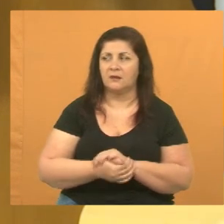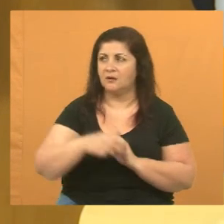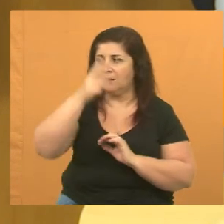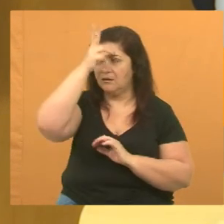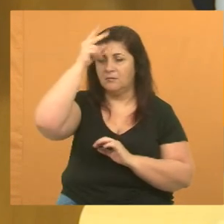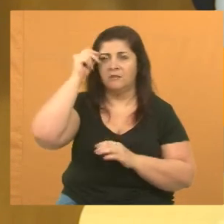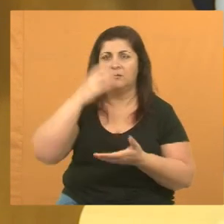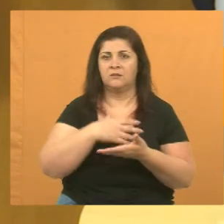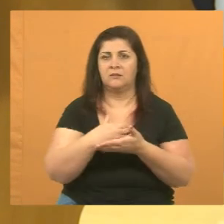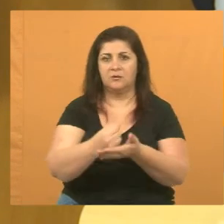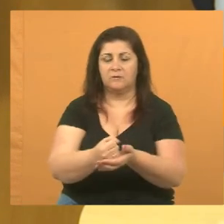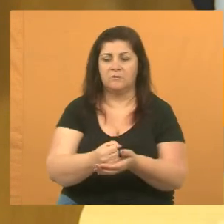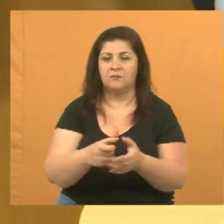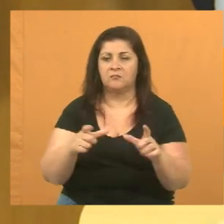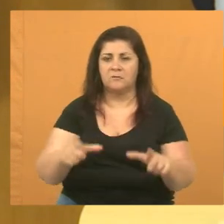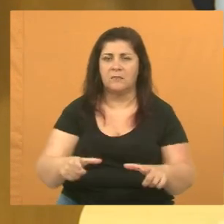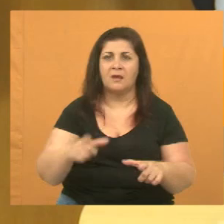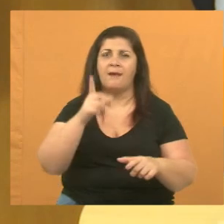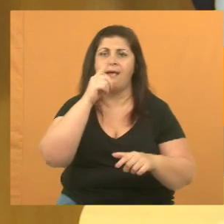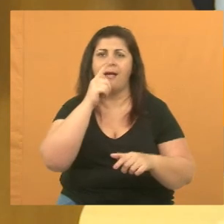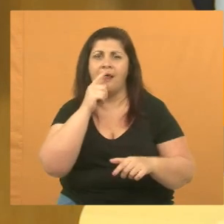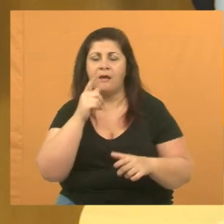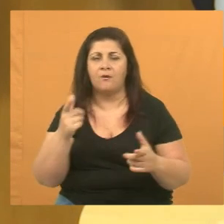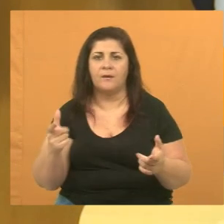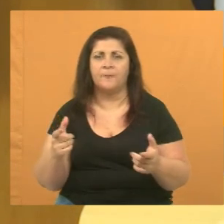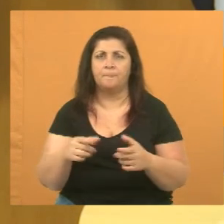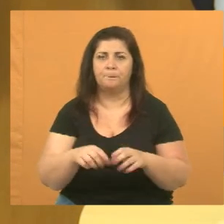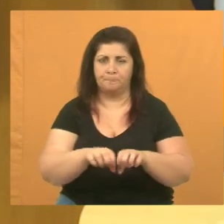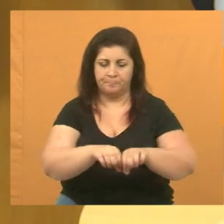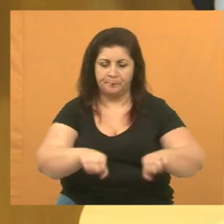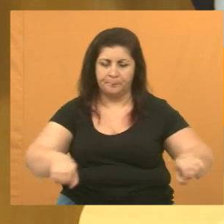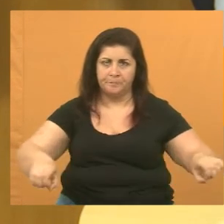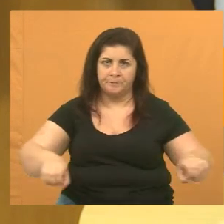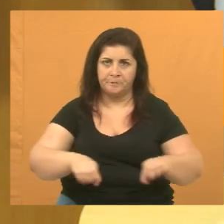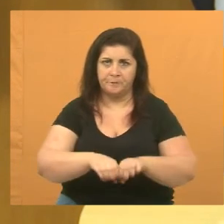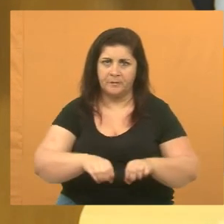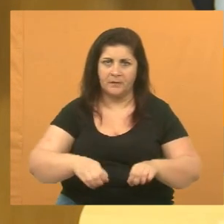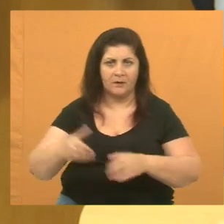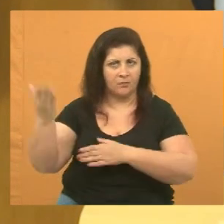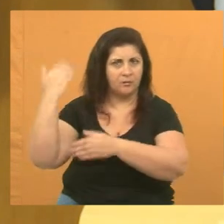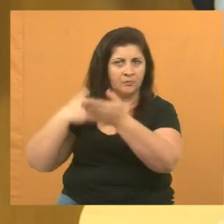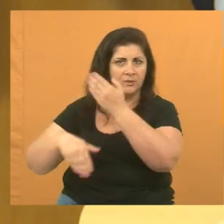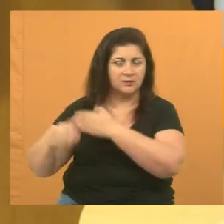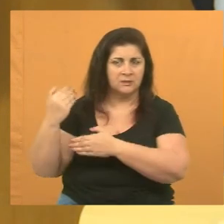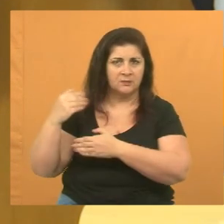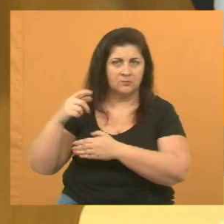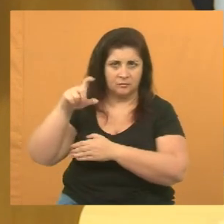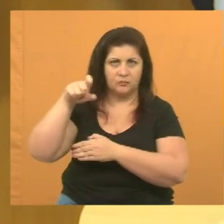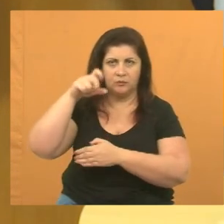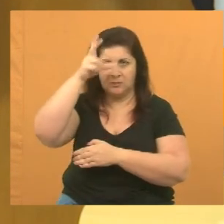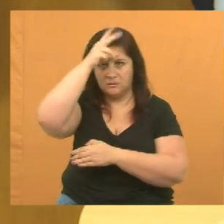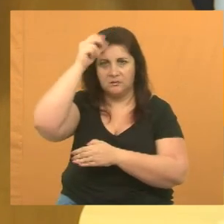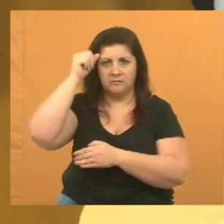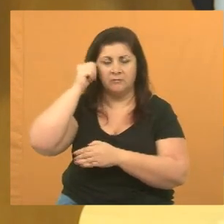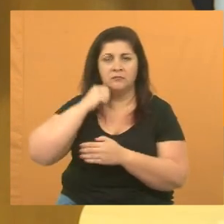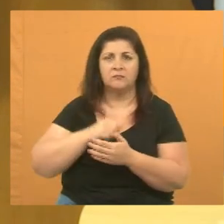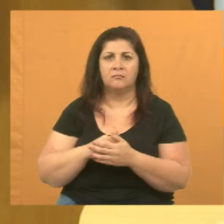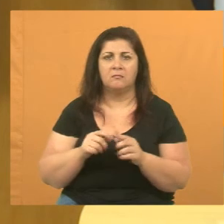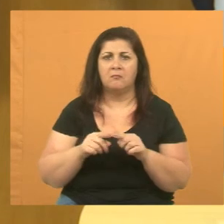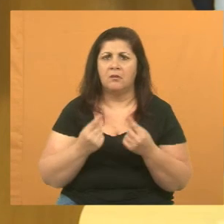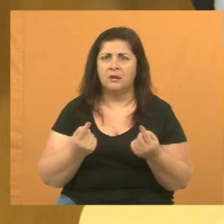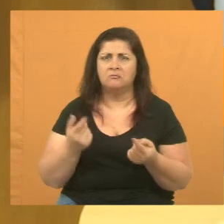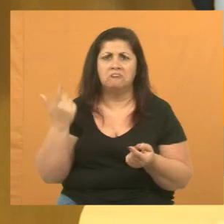levou para lá a instalação de água, de rede de água, no governo passado, no governo do Hamilton. Mas